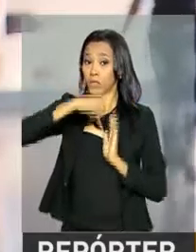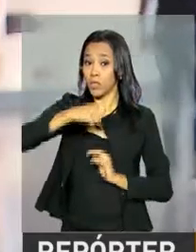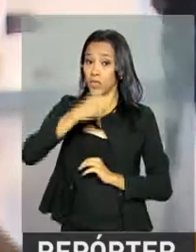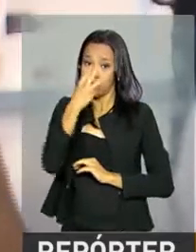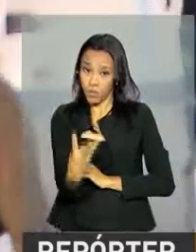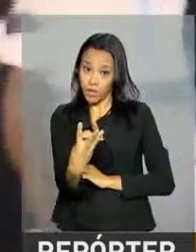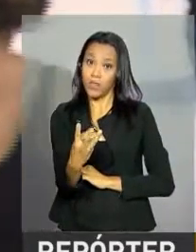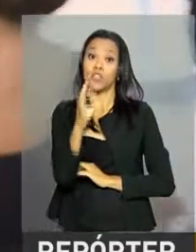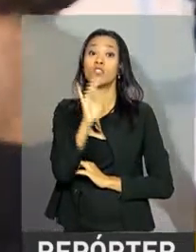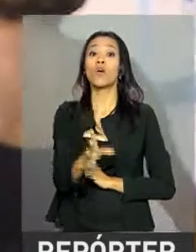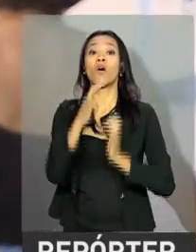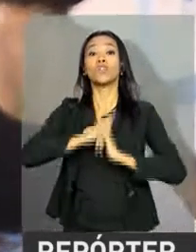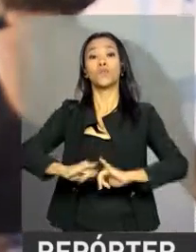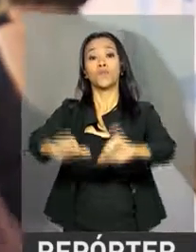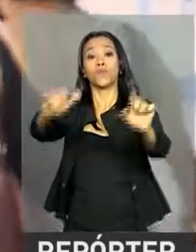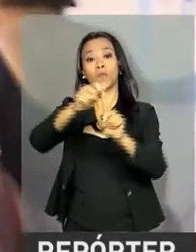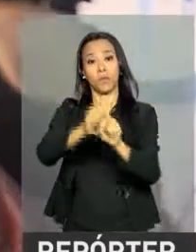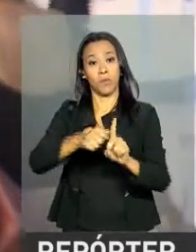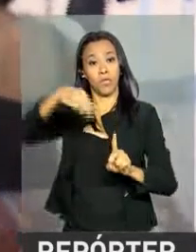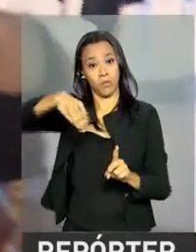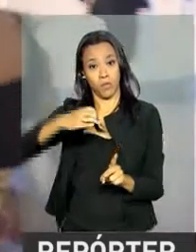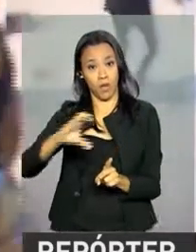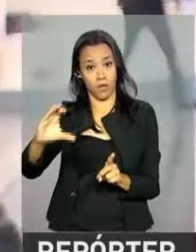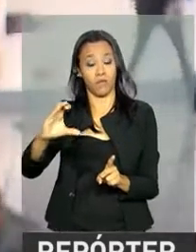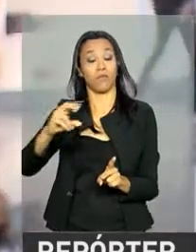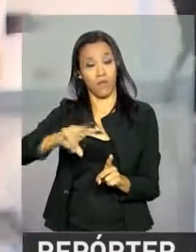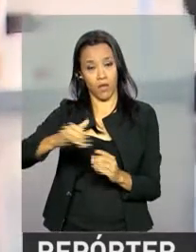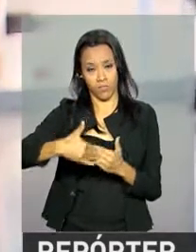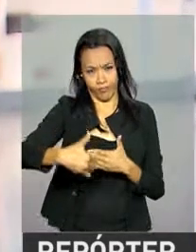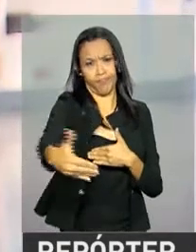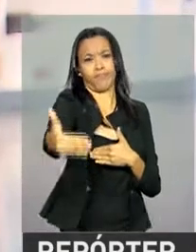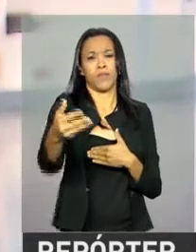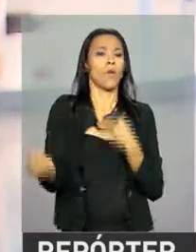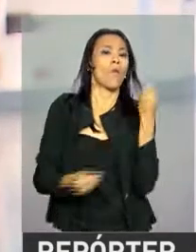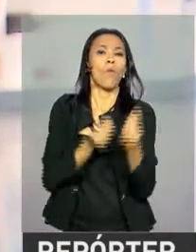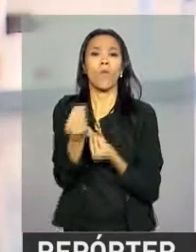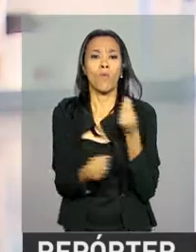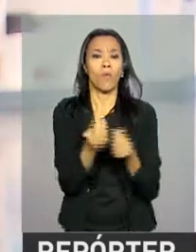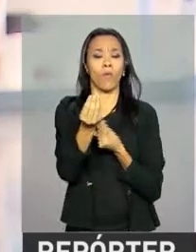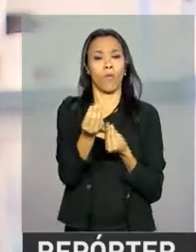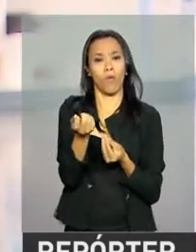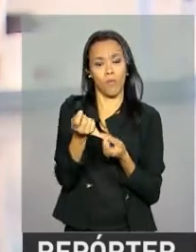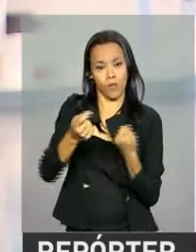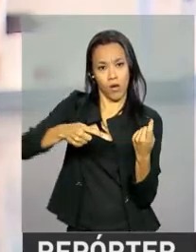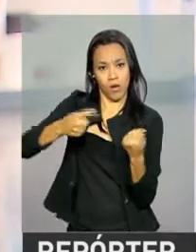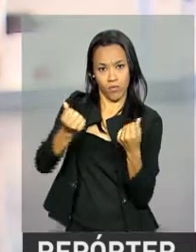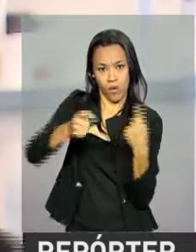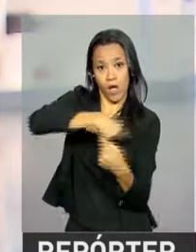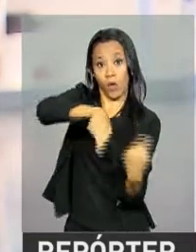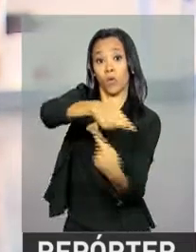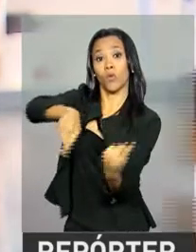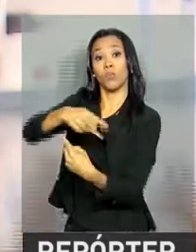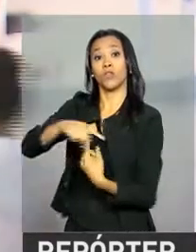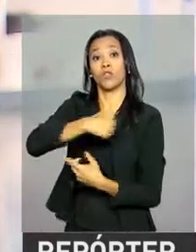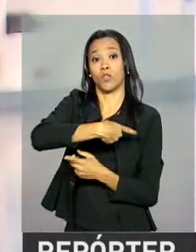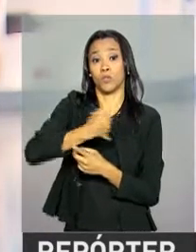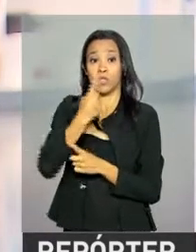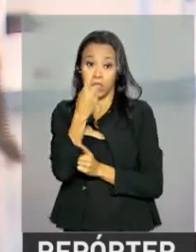conhecido em março quando também vai ser divulgado o desempenho da economia em 2016 sobre o ano passado